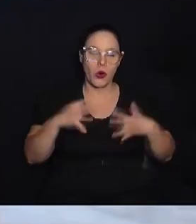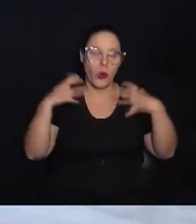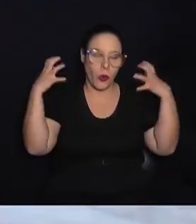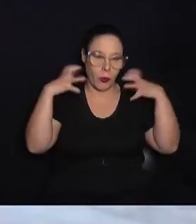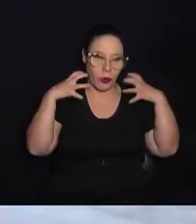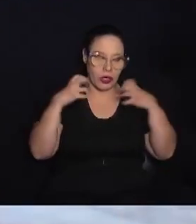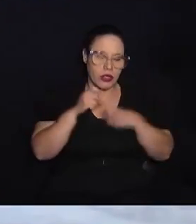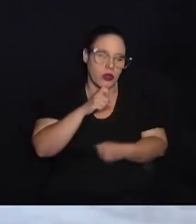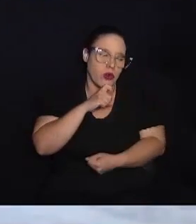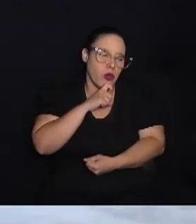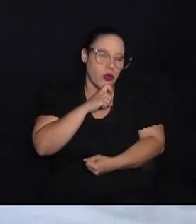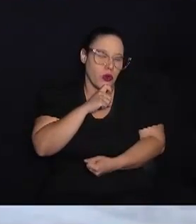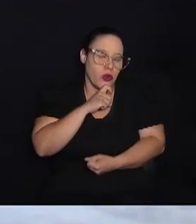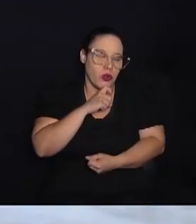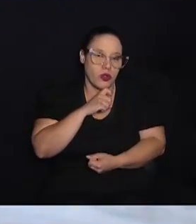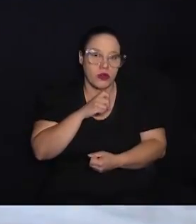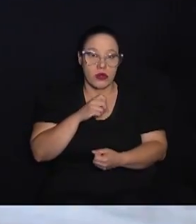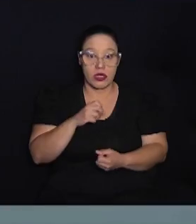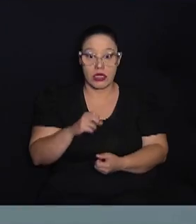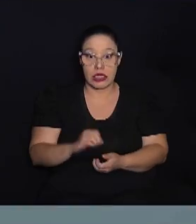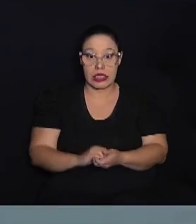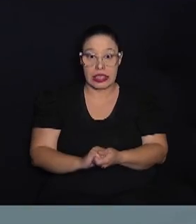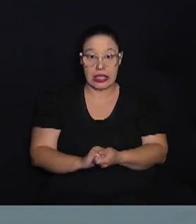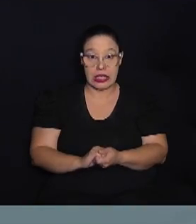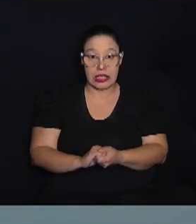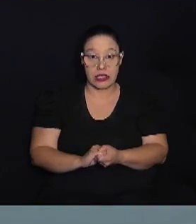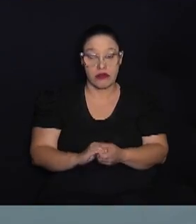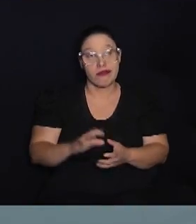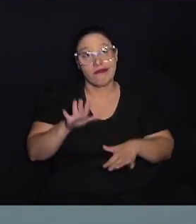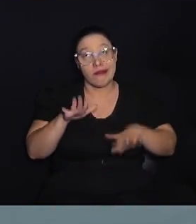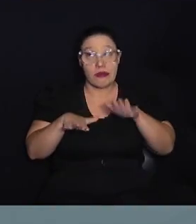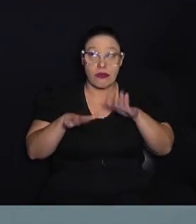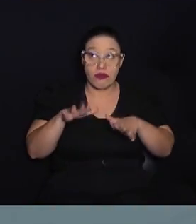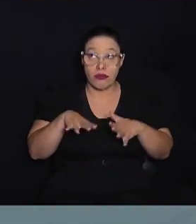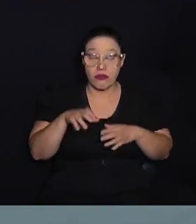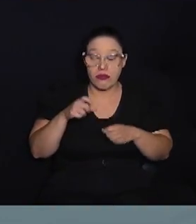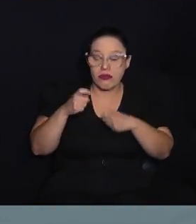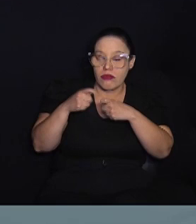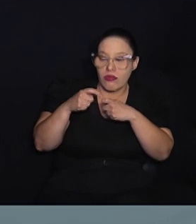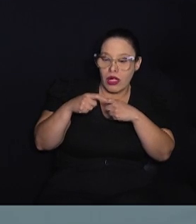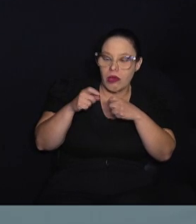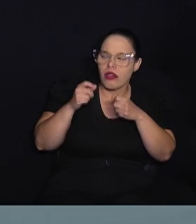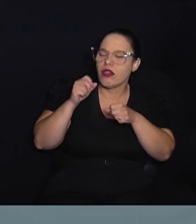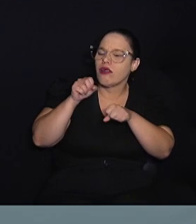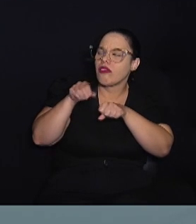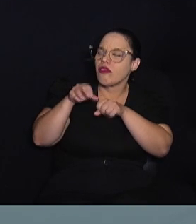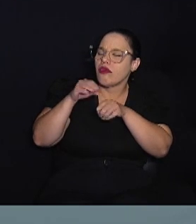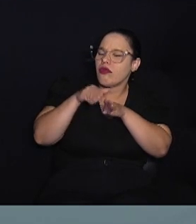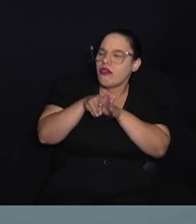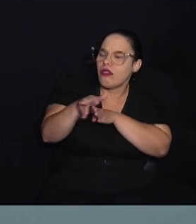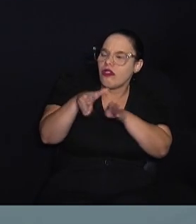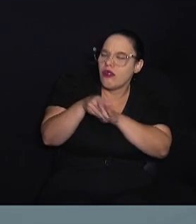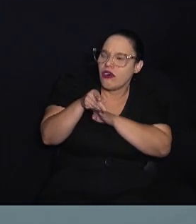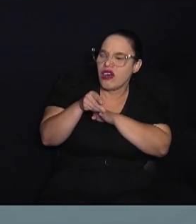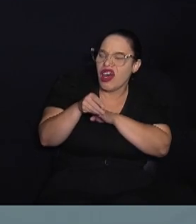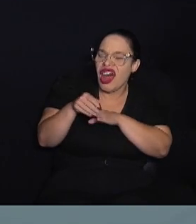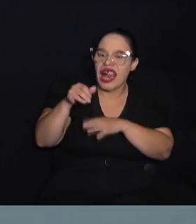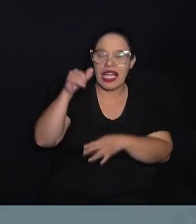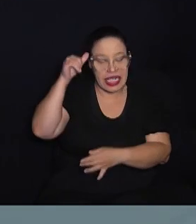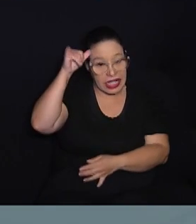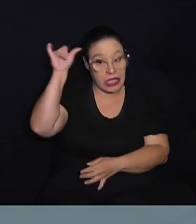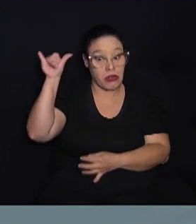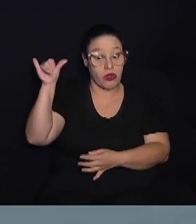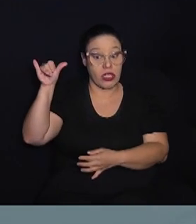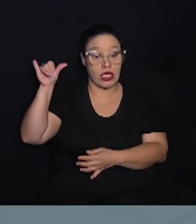quente ou frio ele pode piorar a gripe tradicionalmente o médico sempre recomenda pro paciente evitar